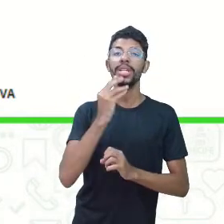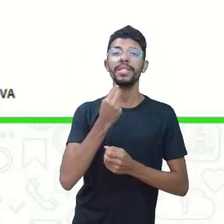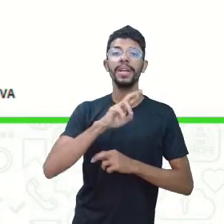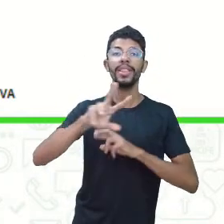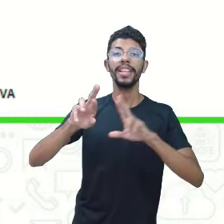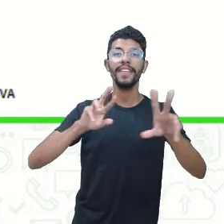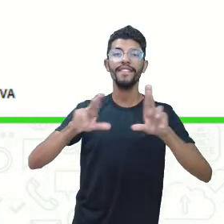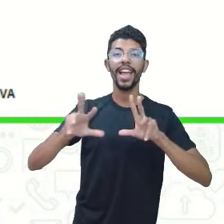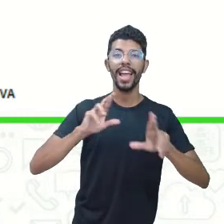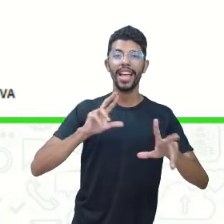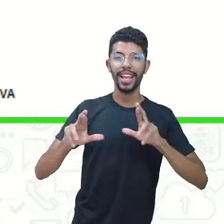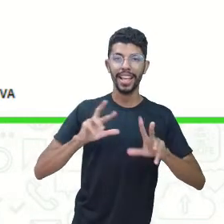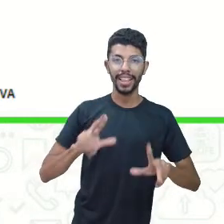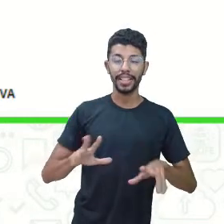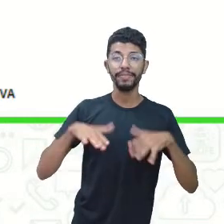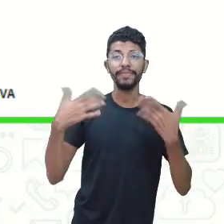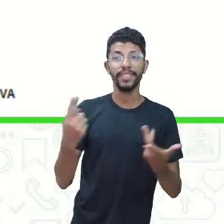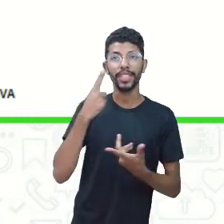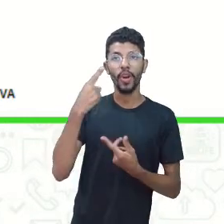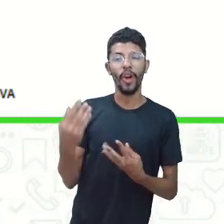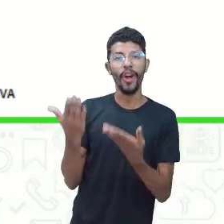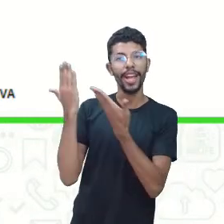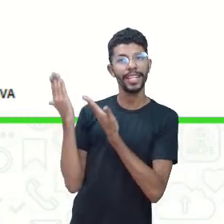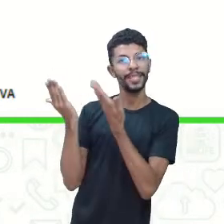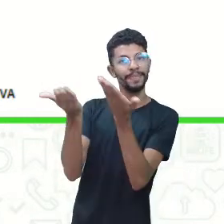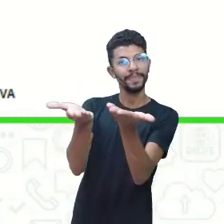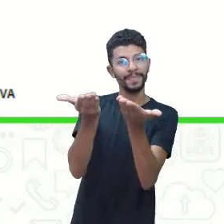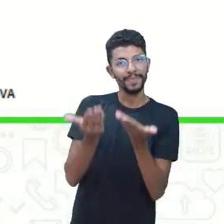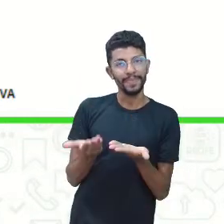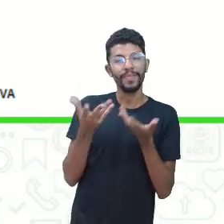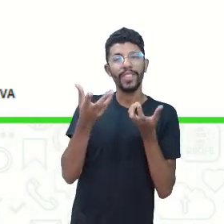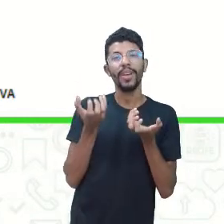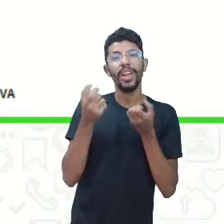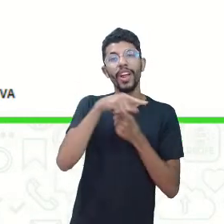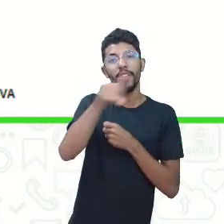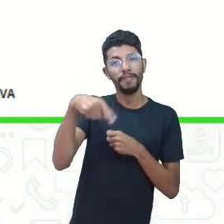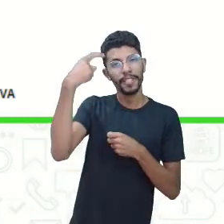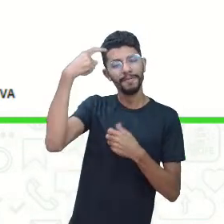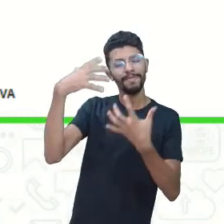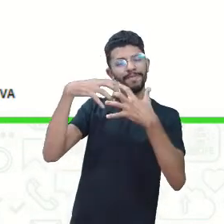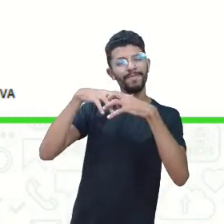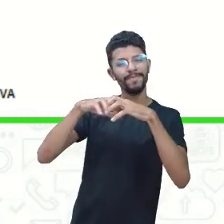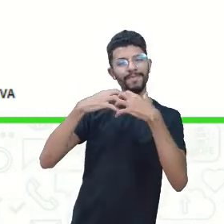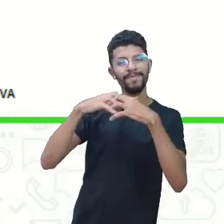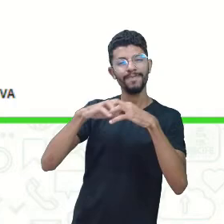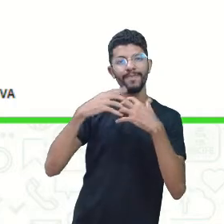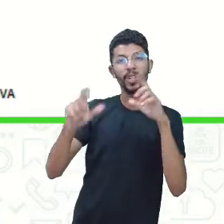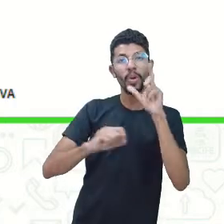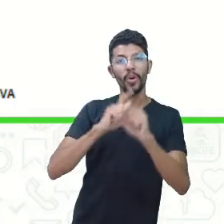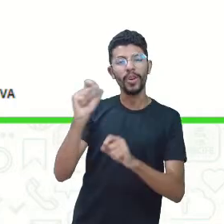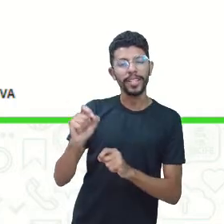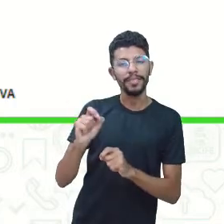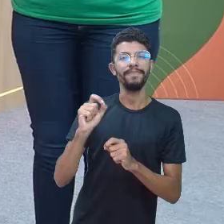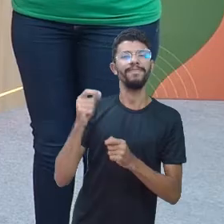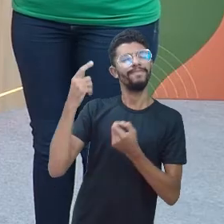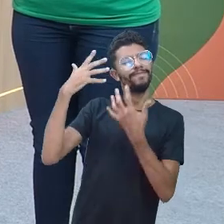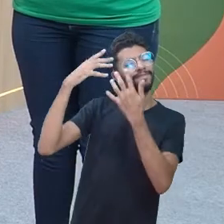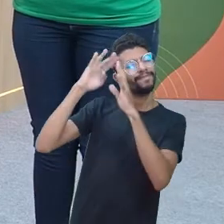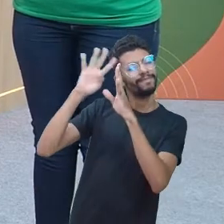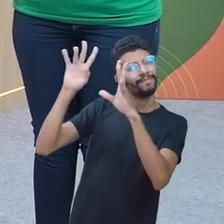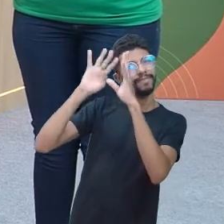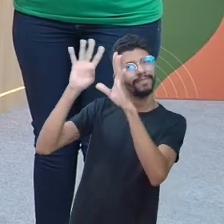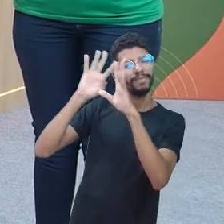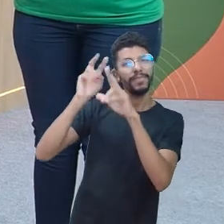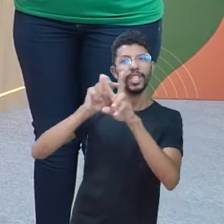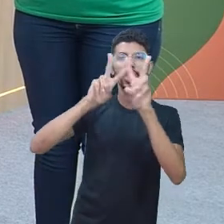Tá certo, gente? Então, essa acolhida, eu quero que vocês pensem, que vocês reflitam sobre